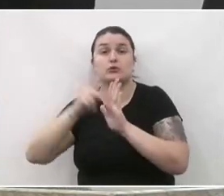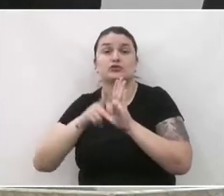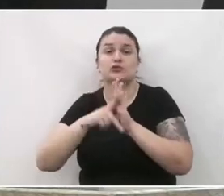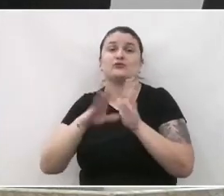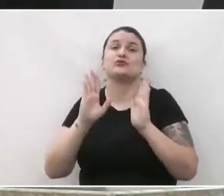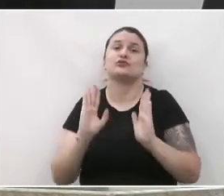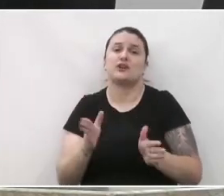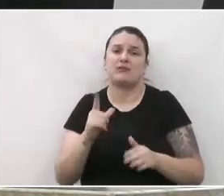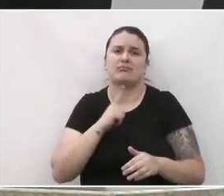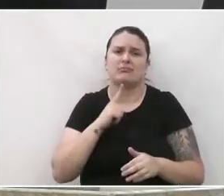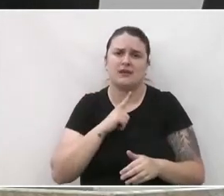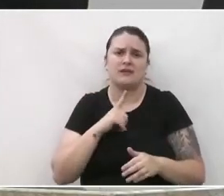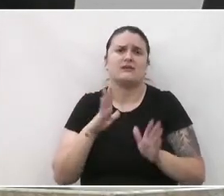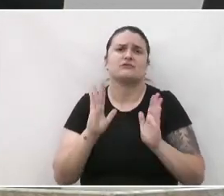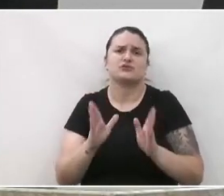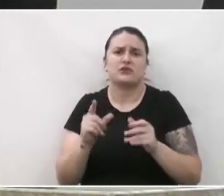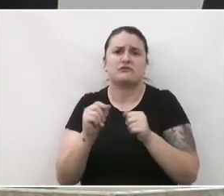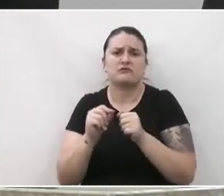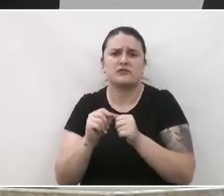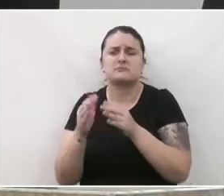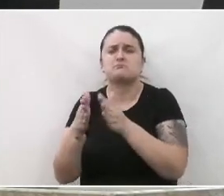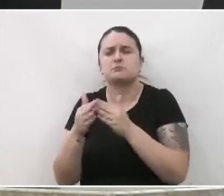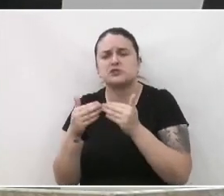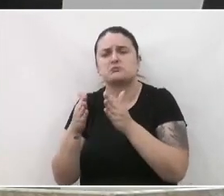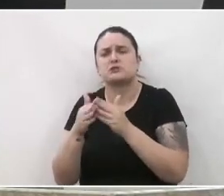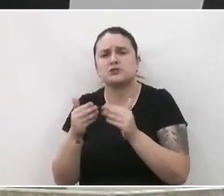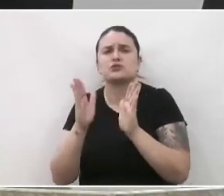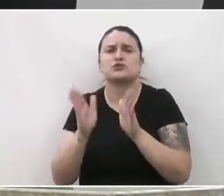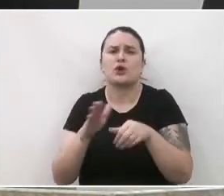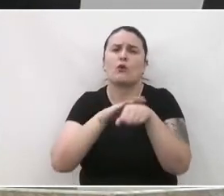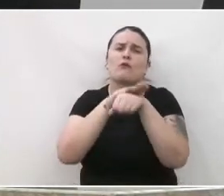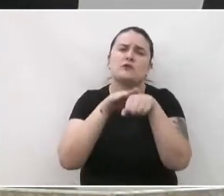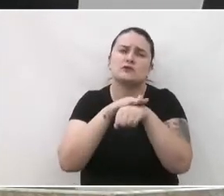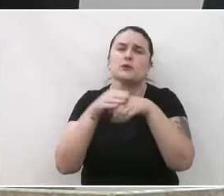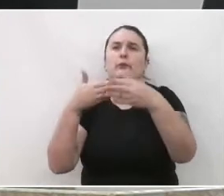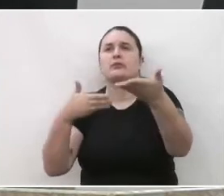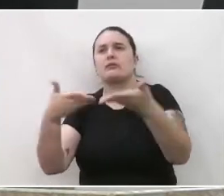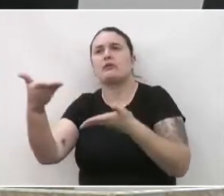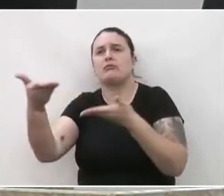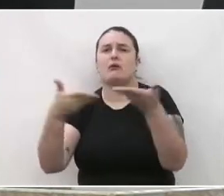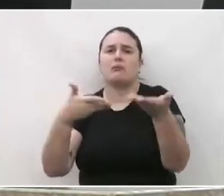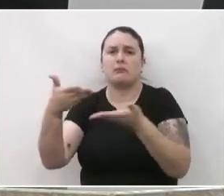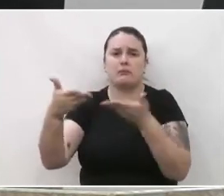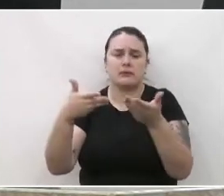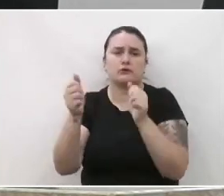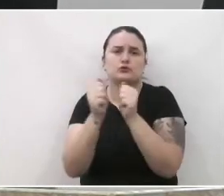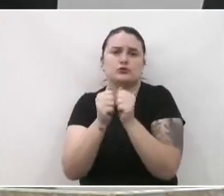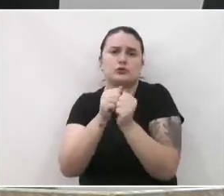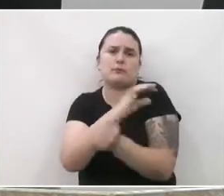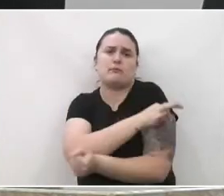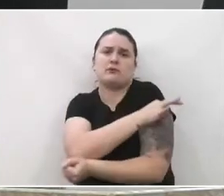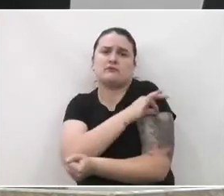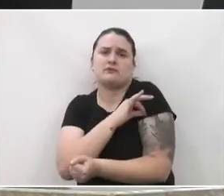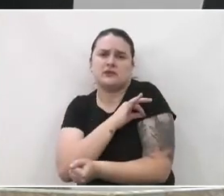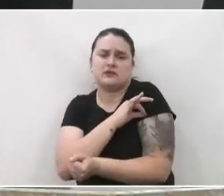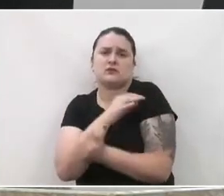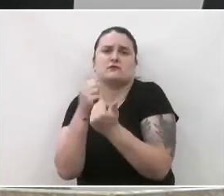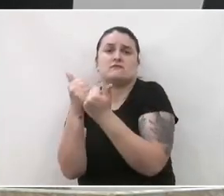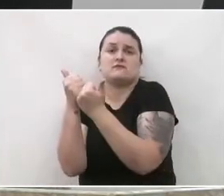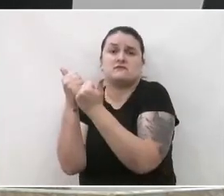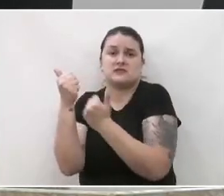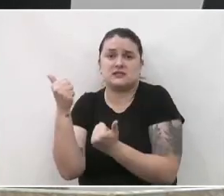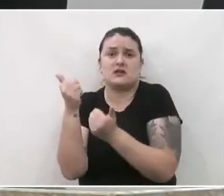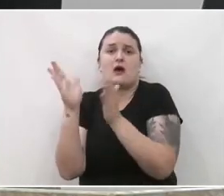já fizemos inúmeras conversas e tratativas com o prefeito, com o vice, que